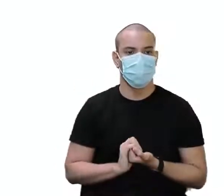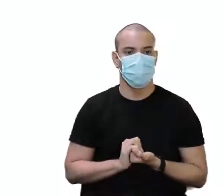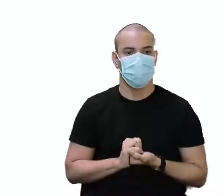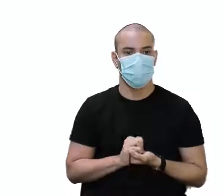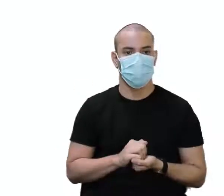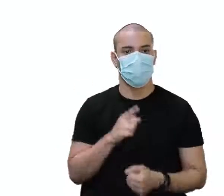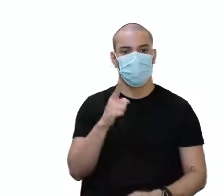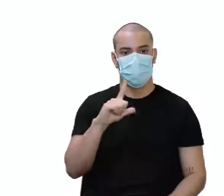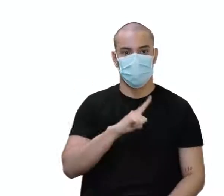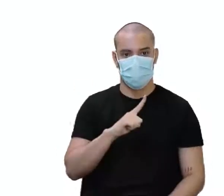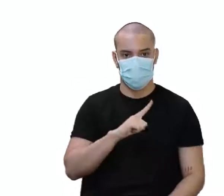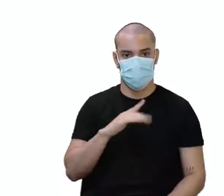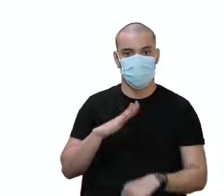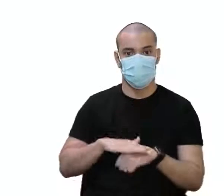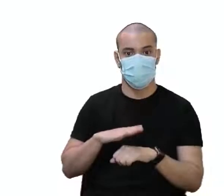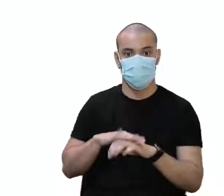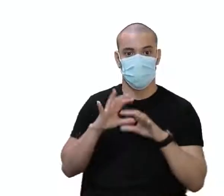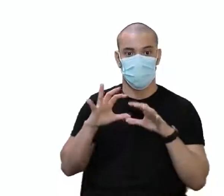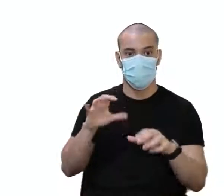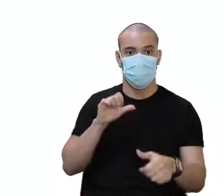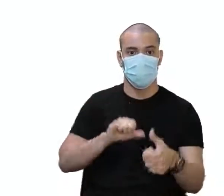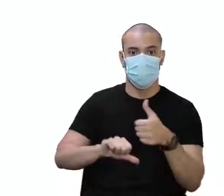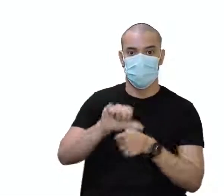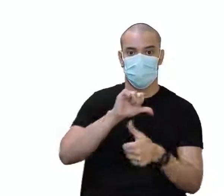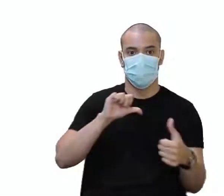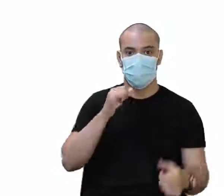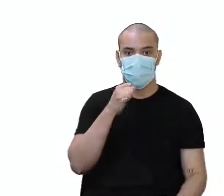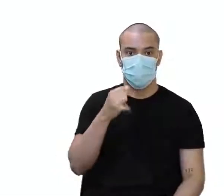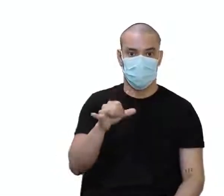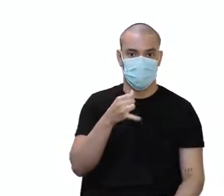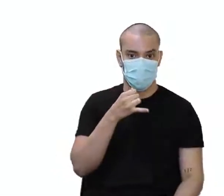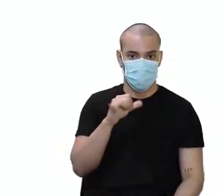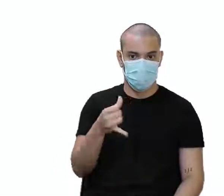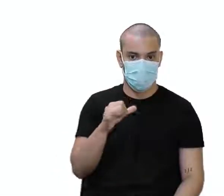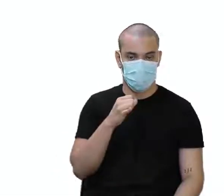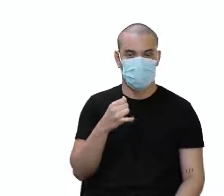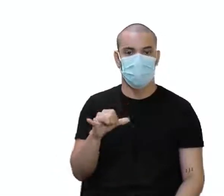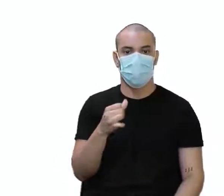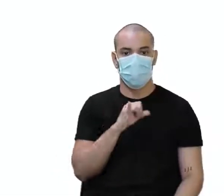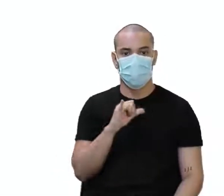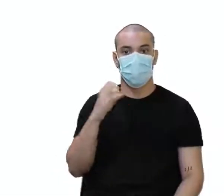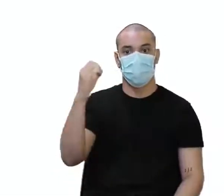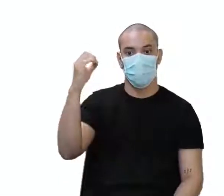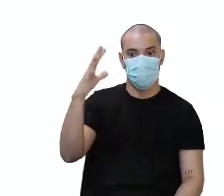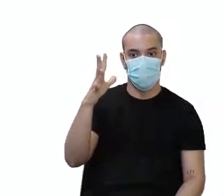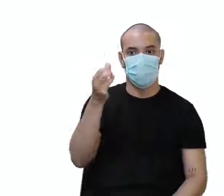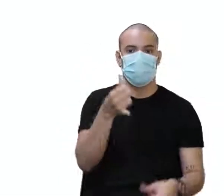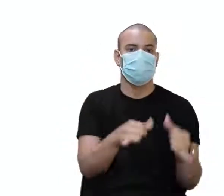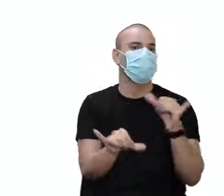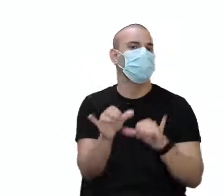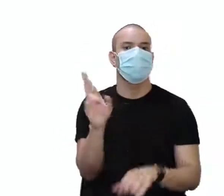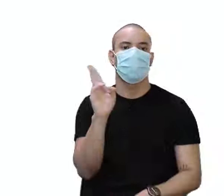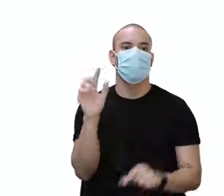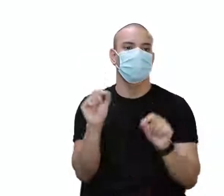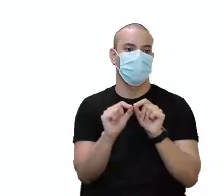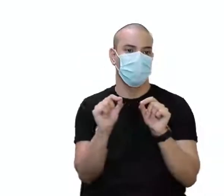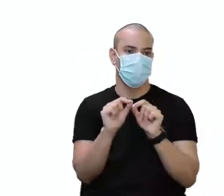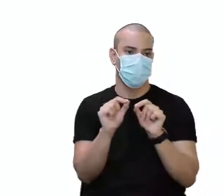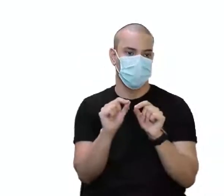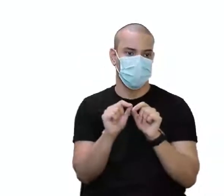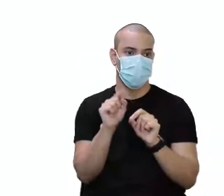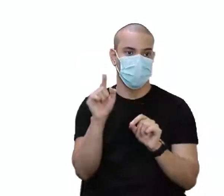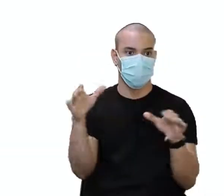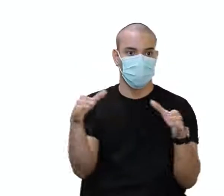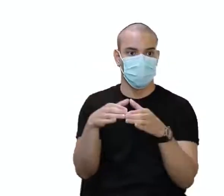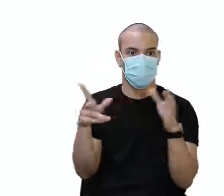ter esses agentes transformando essa energia luminosa em energia química. Quem vai fazer isso são justamente esses